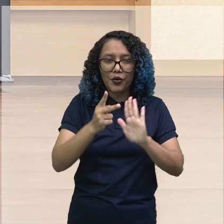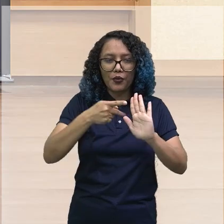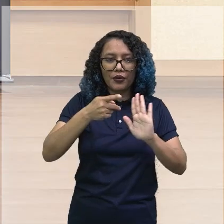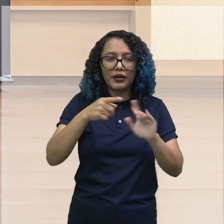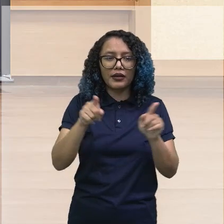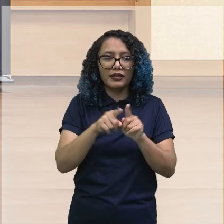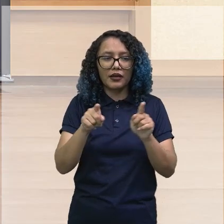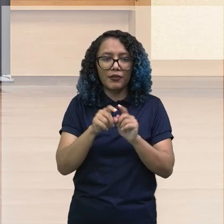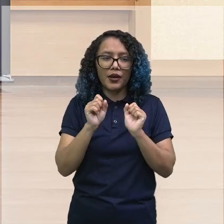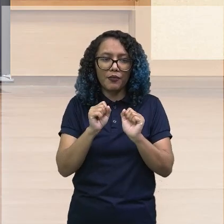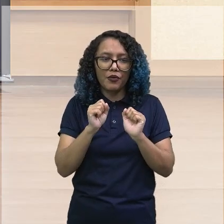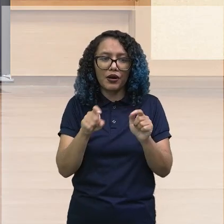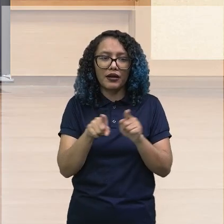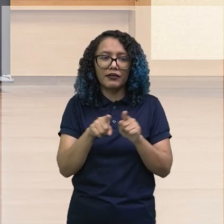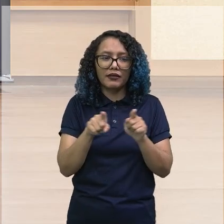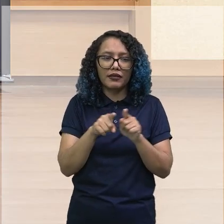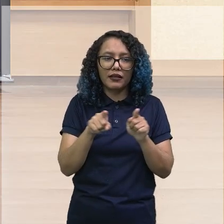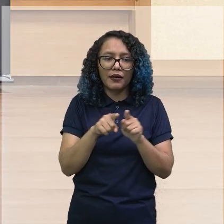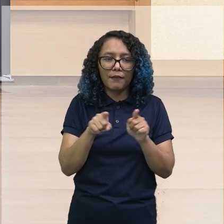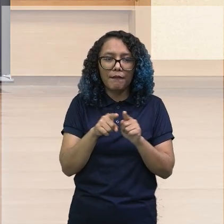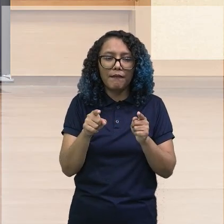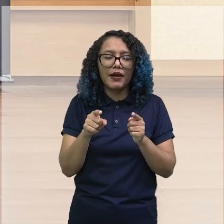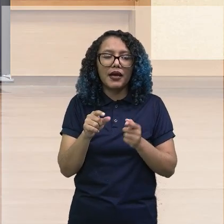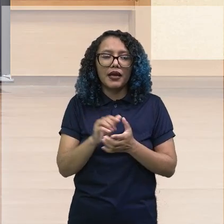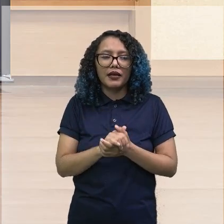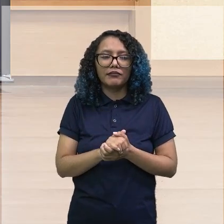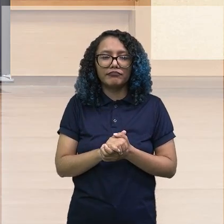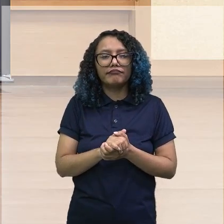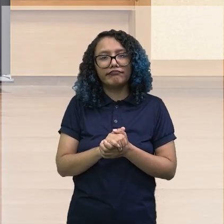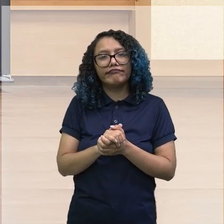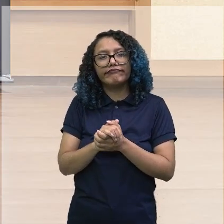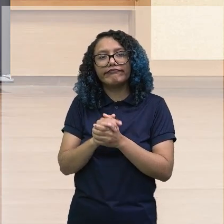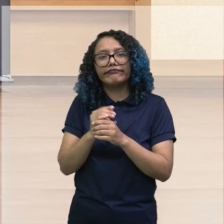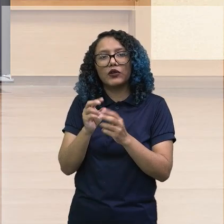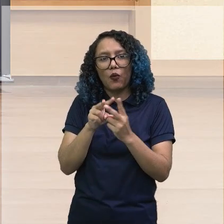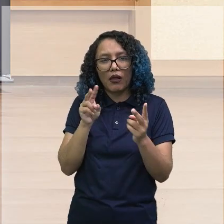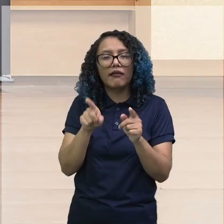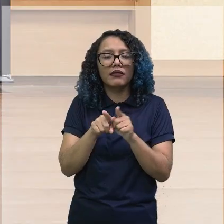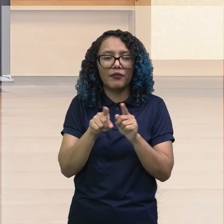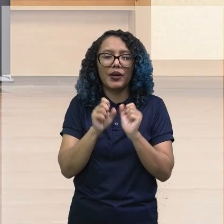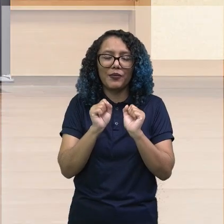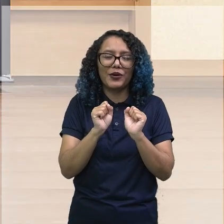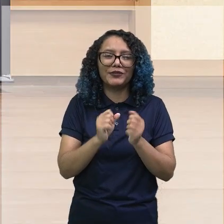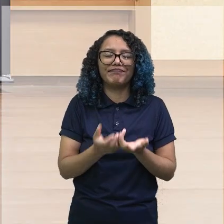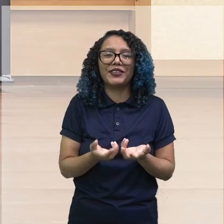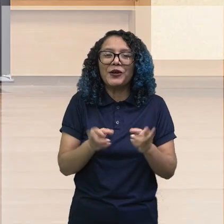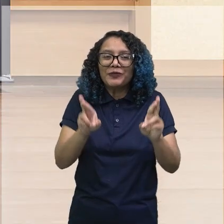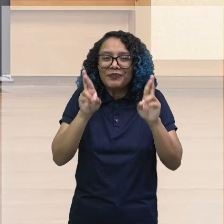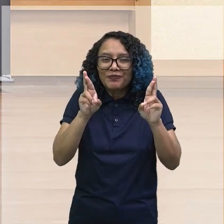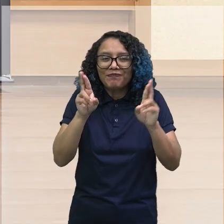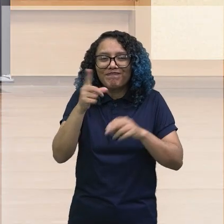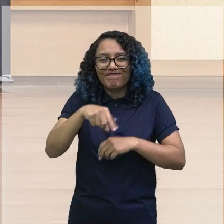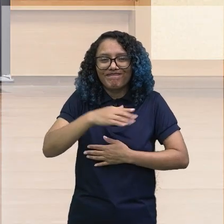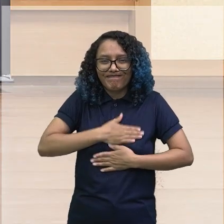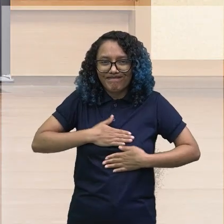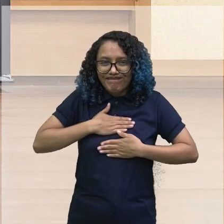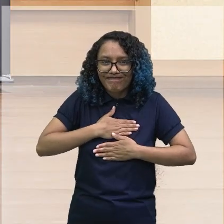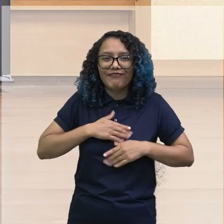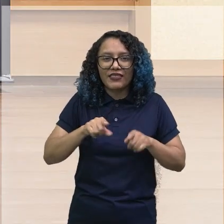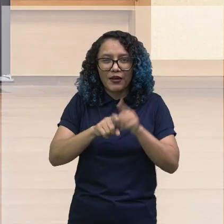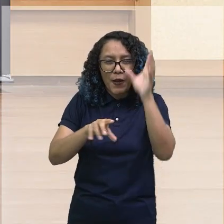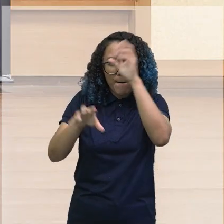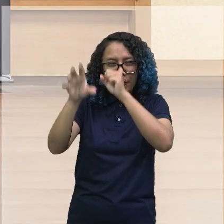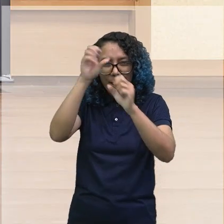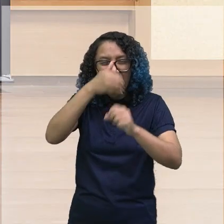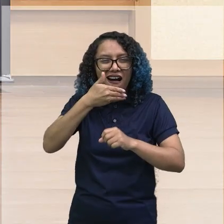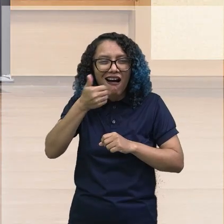também, quem tiver oportunidade, né, vai criar o seu portfólio lá. Exatamente. Então, a gente espera que vocês tenham gostado e se